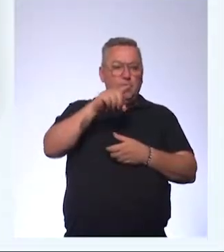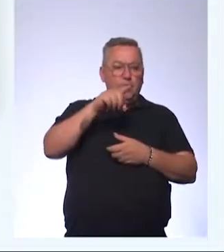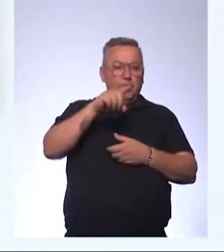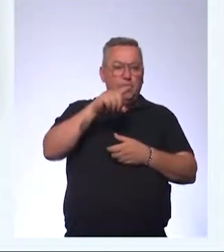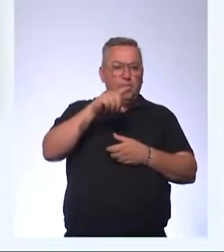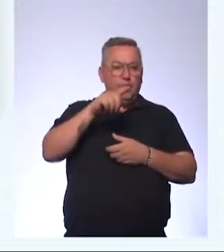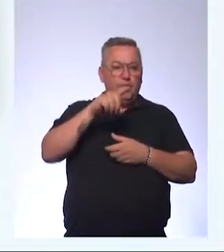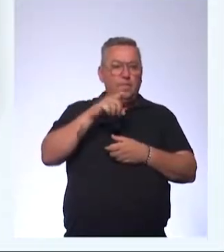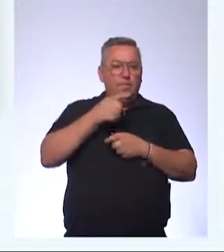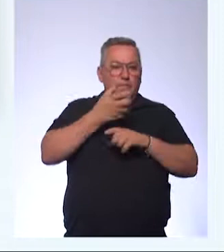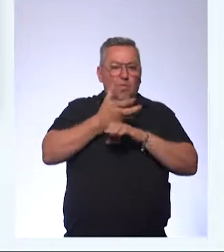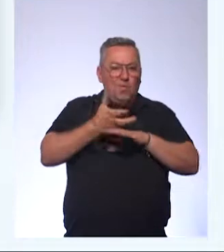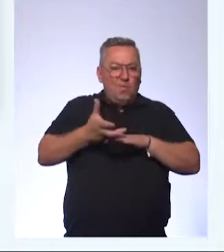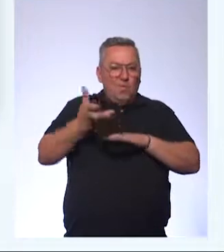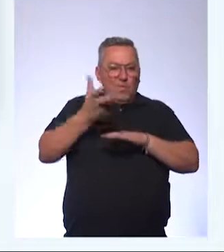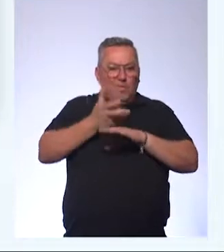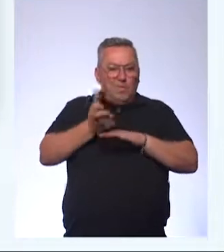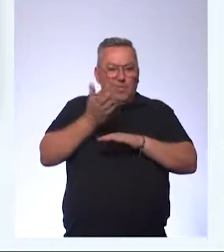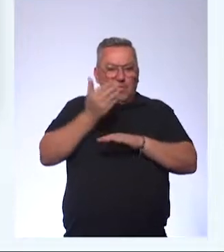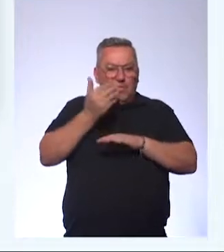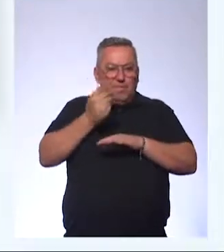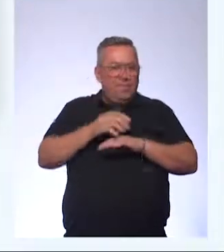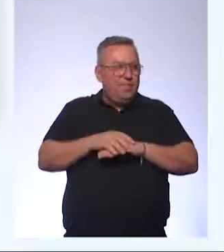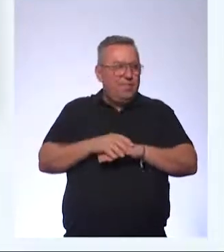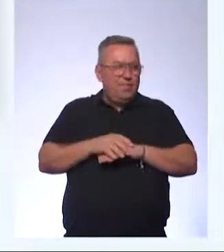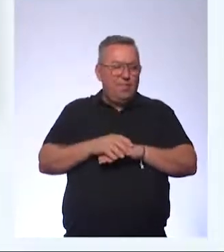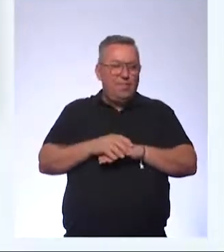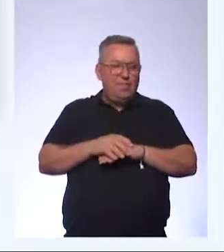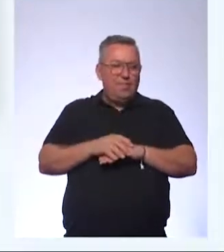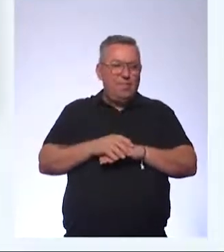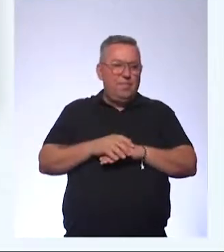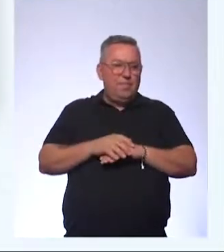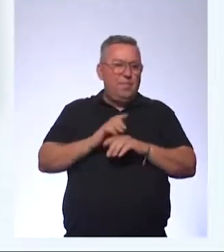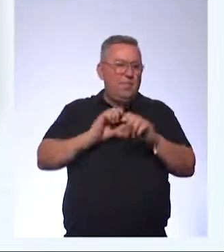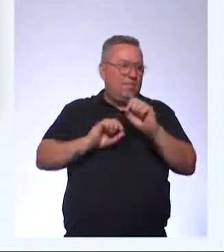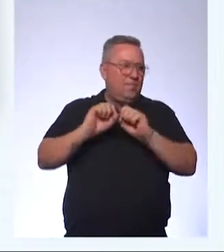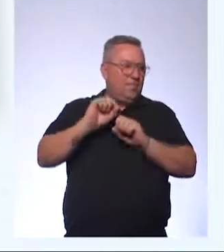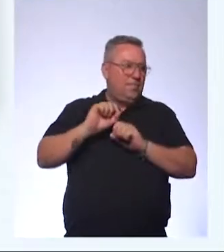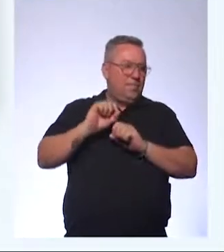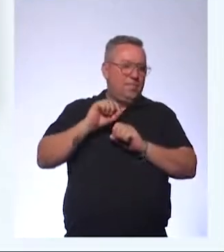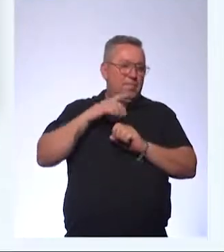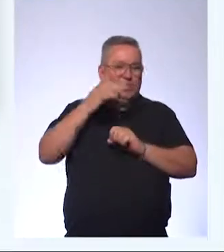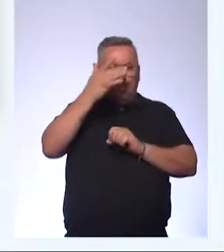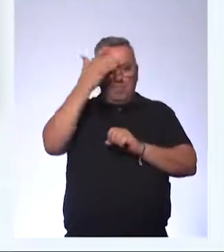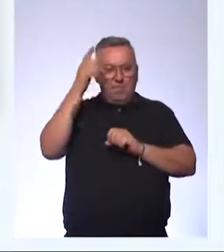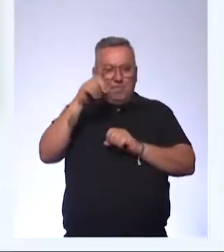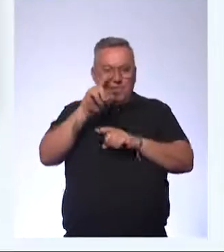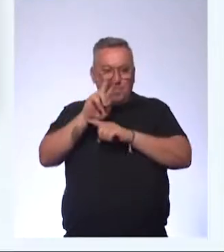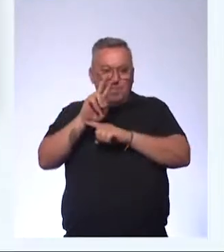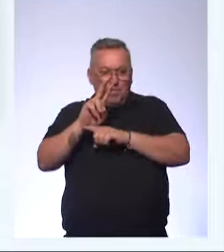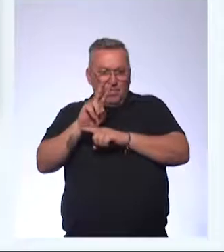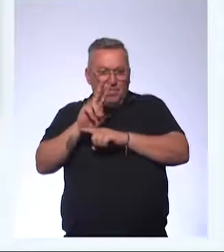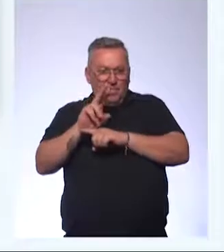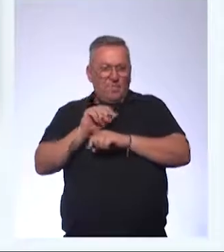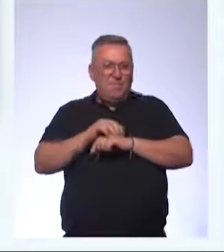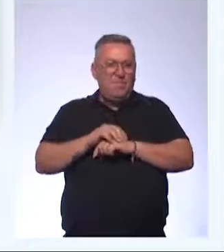hortinha que, pra vocês perceberem, tem uma pessoa ali cuidando.